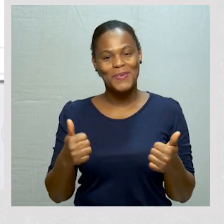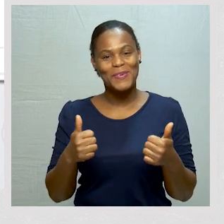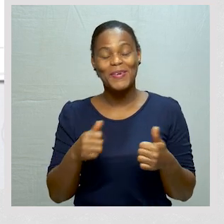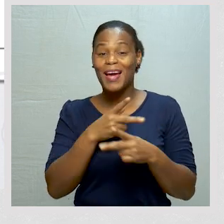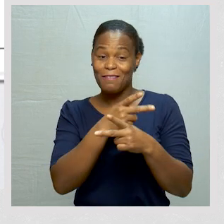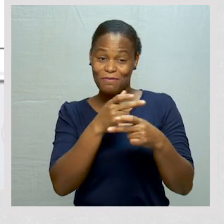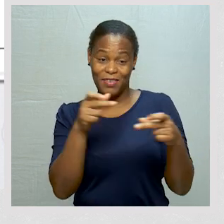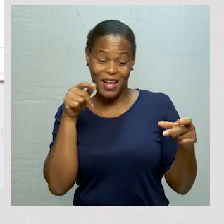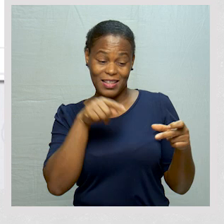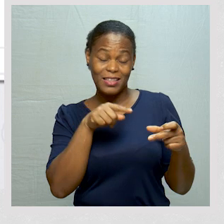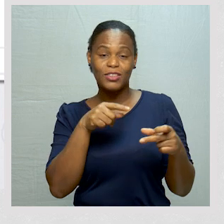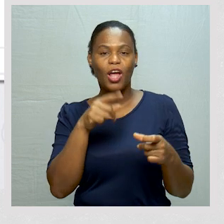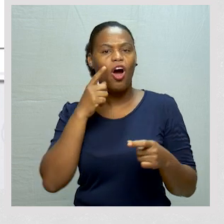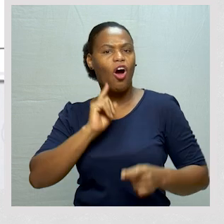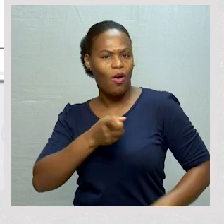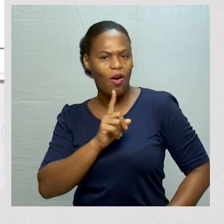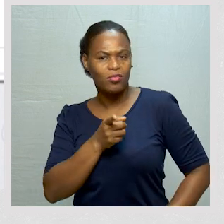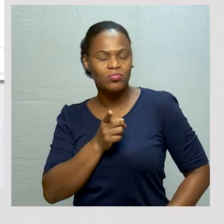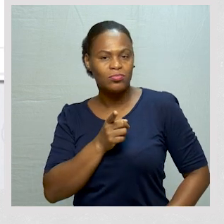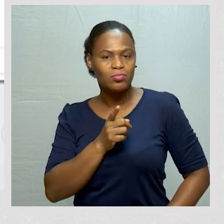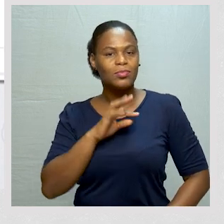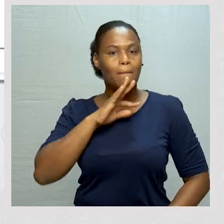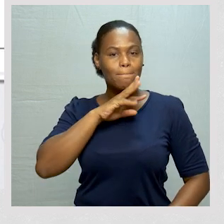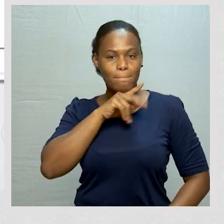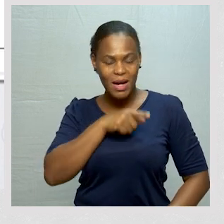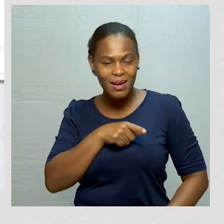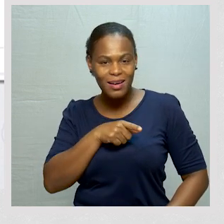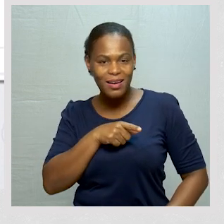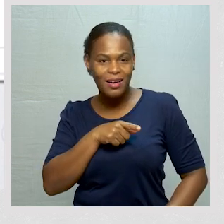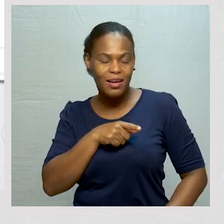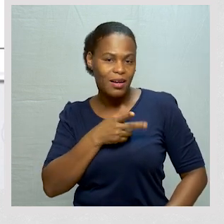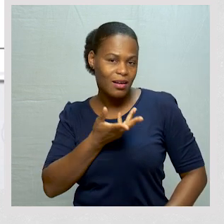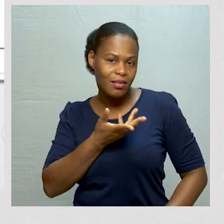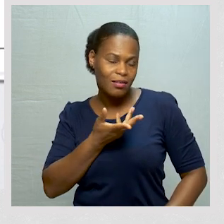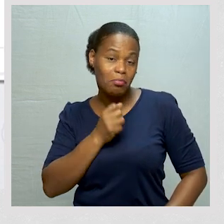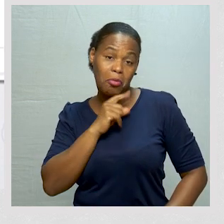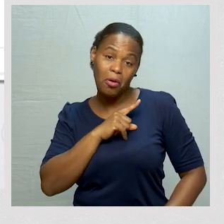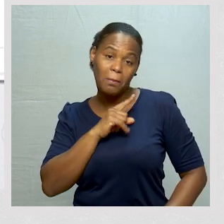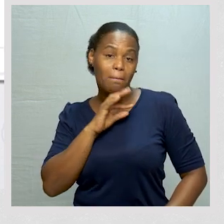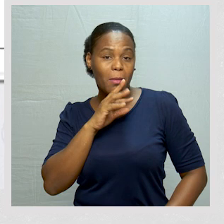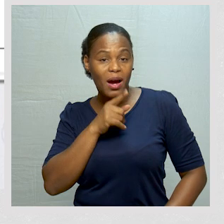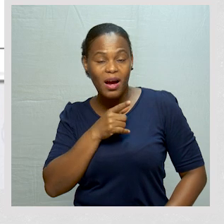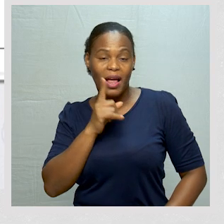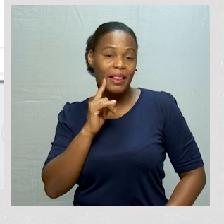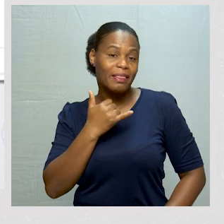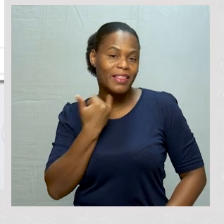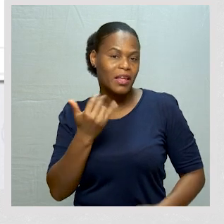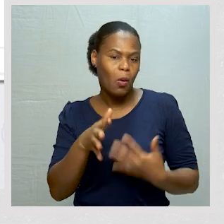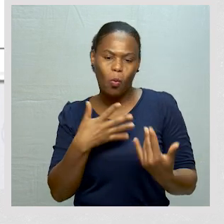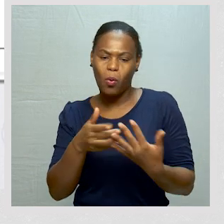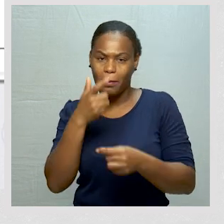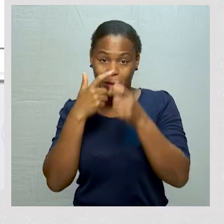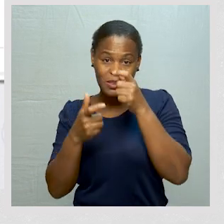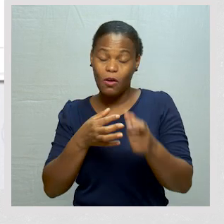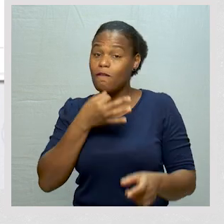Isso mesmo. Esta frase está a dar uma ordem. A mãe, pode ser uma mãe, uma tia,